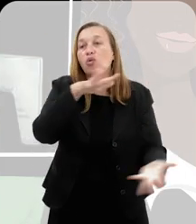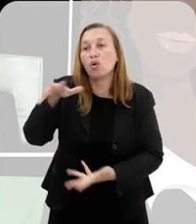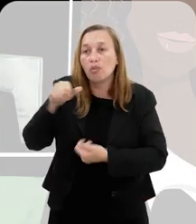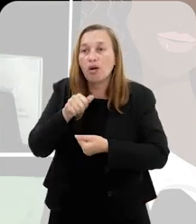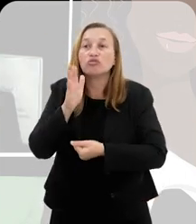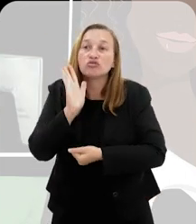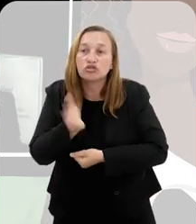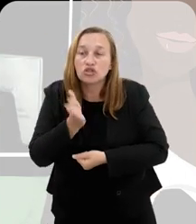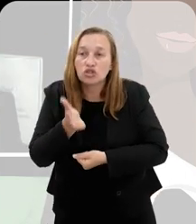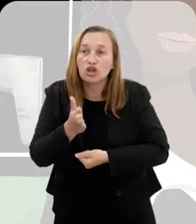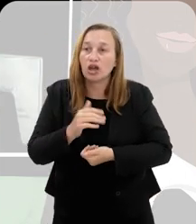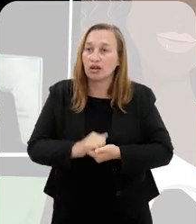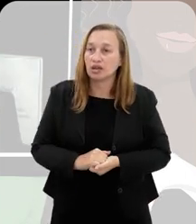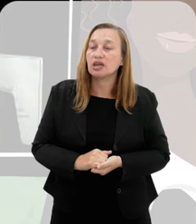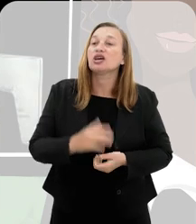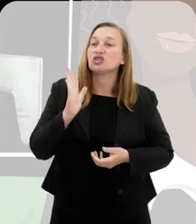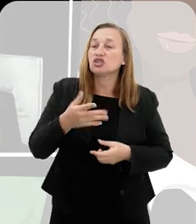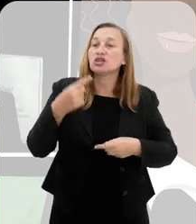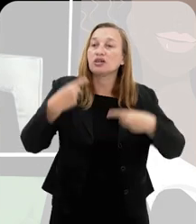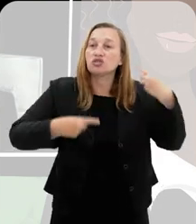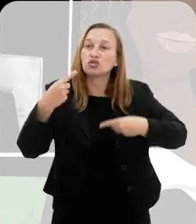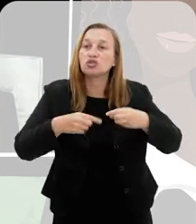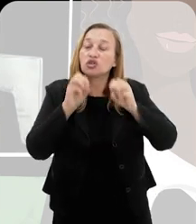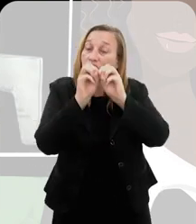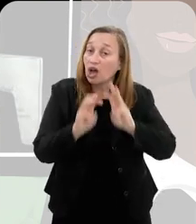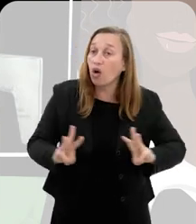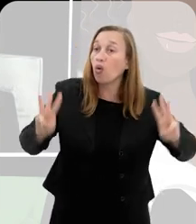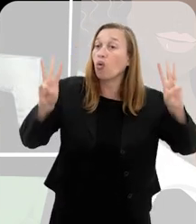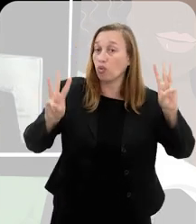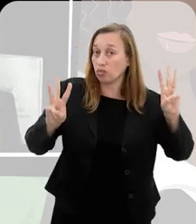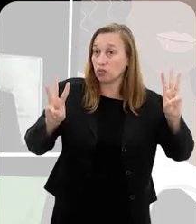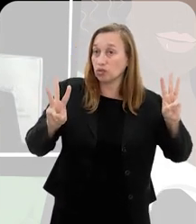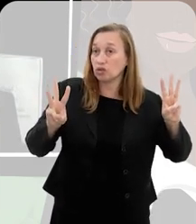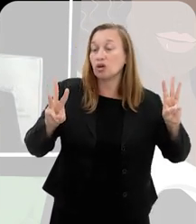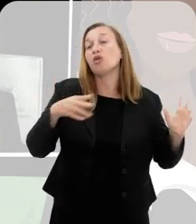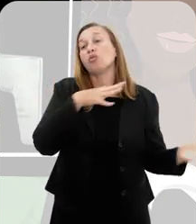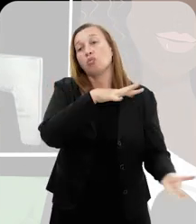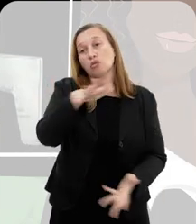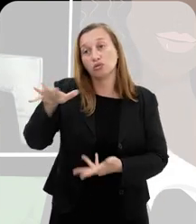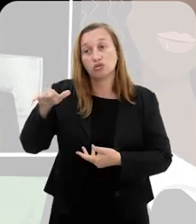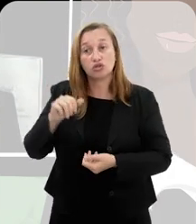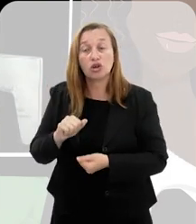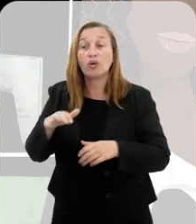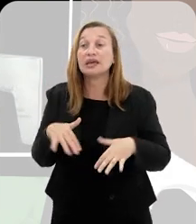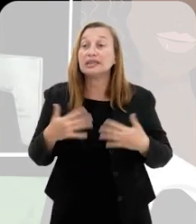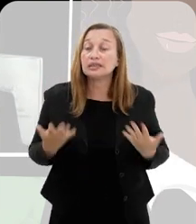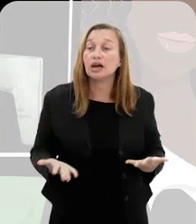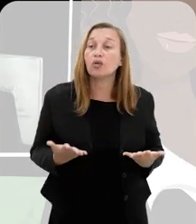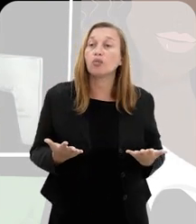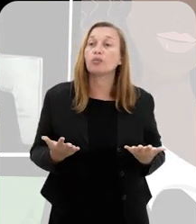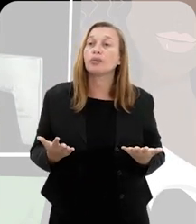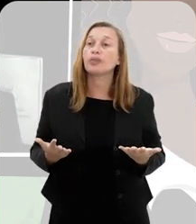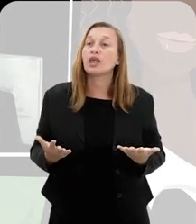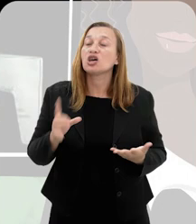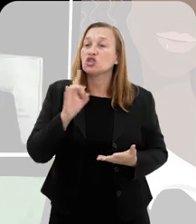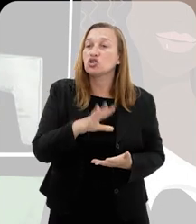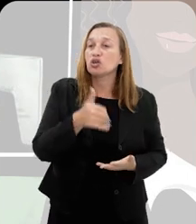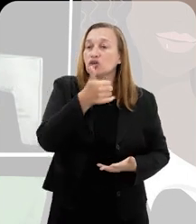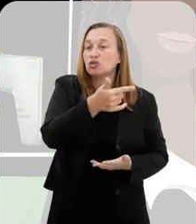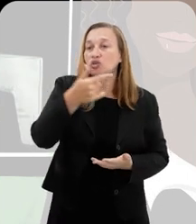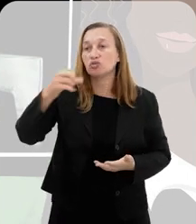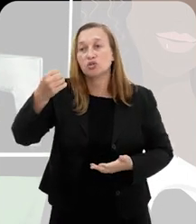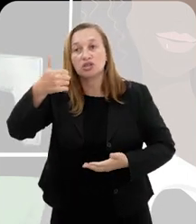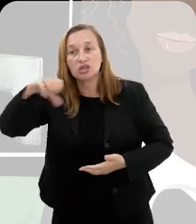era uma temática global já, e já estava sendo debatida na ONU, né, a nível mundial. Então, a